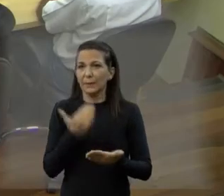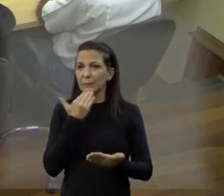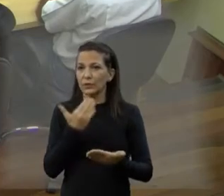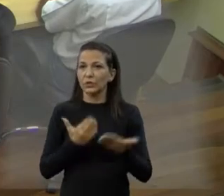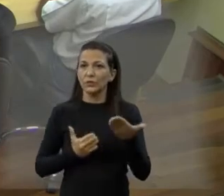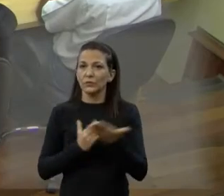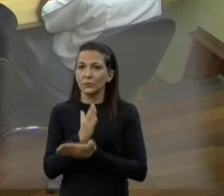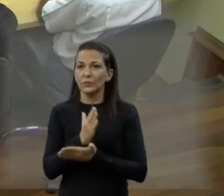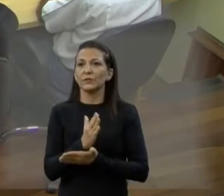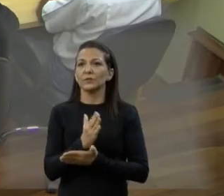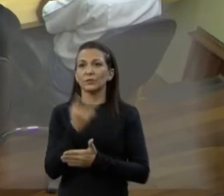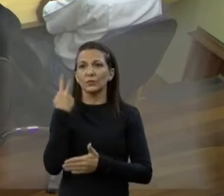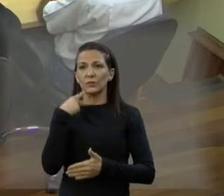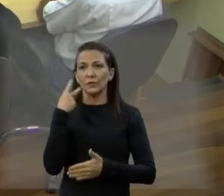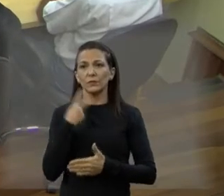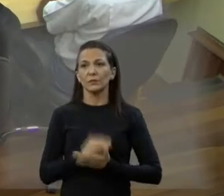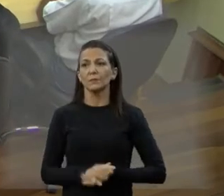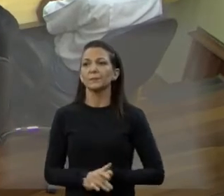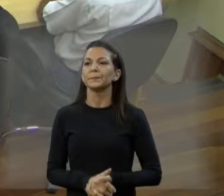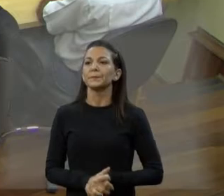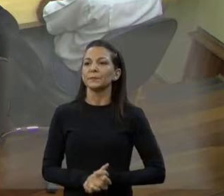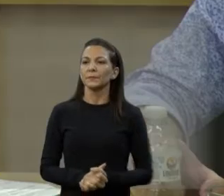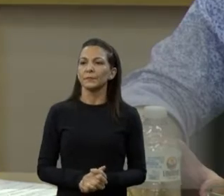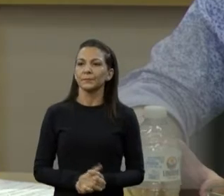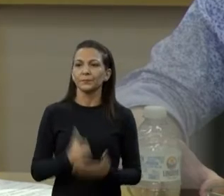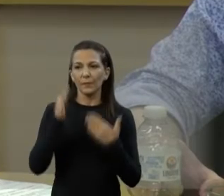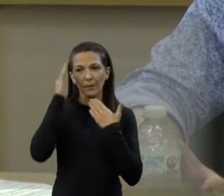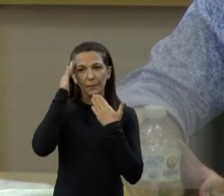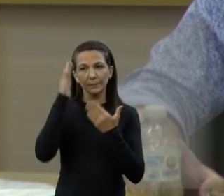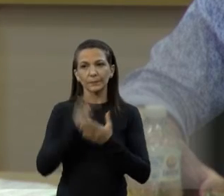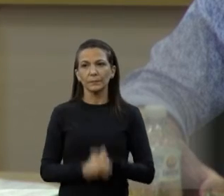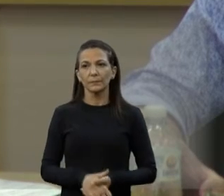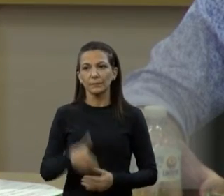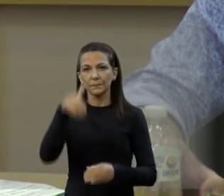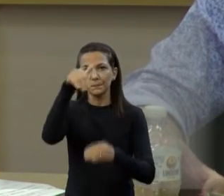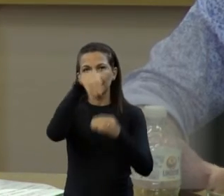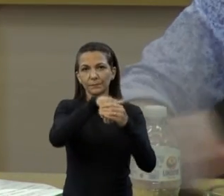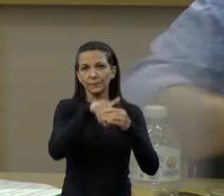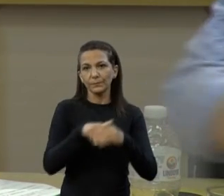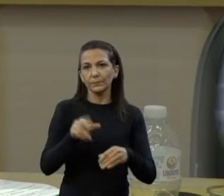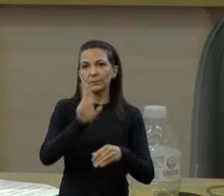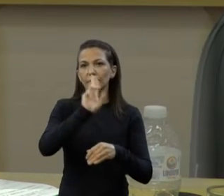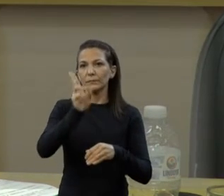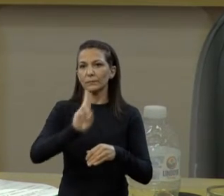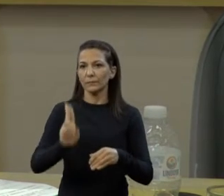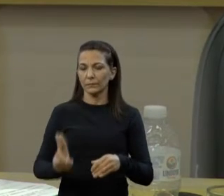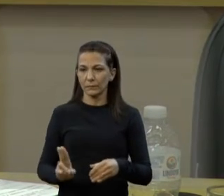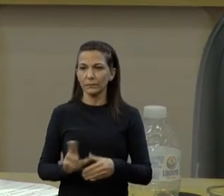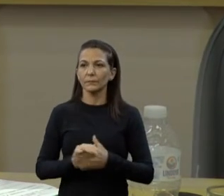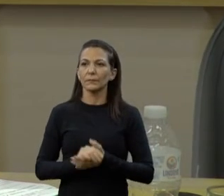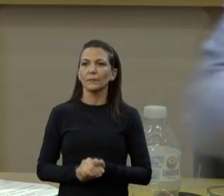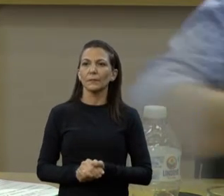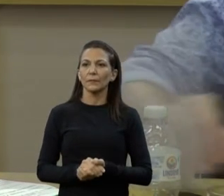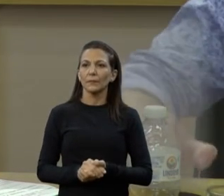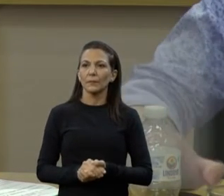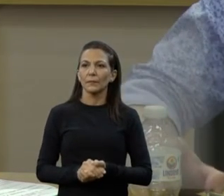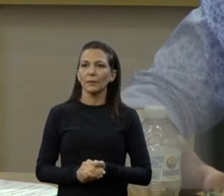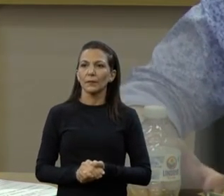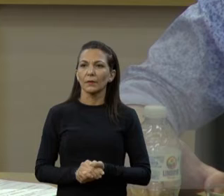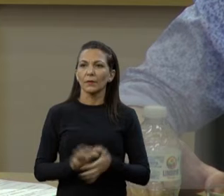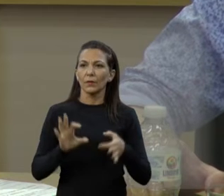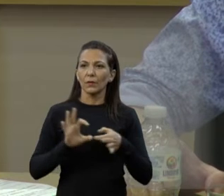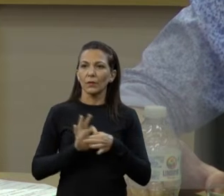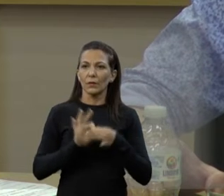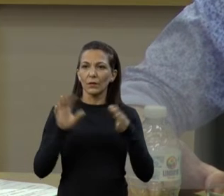aí e obrigado Vereador a votação É nominal e já